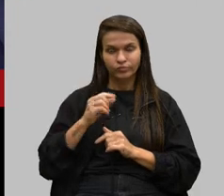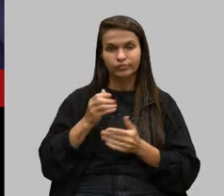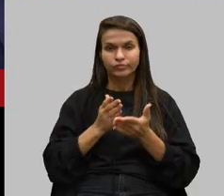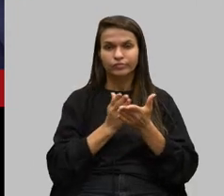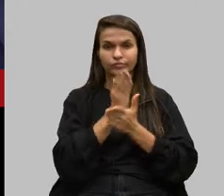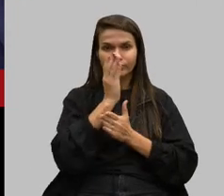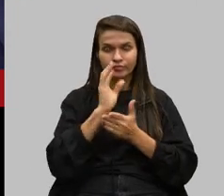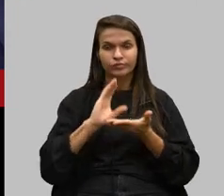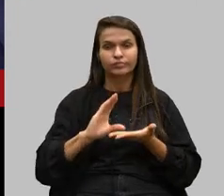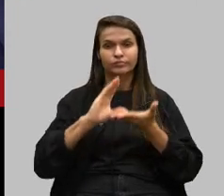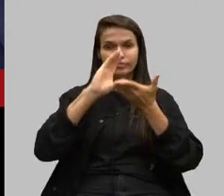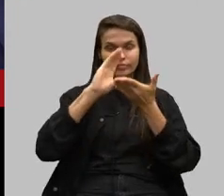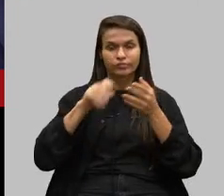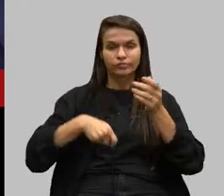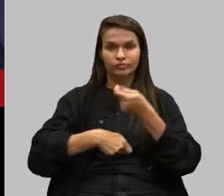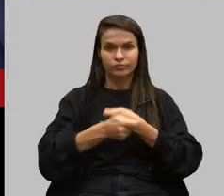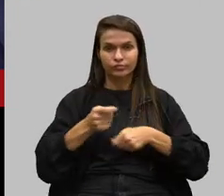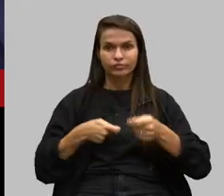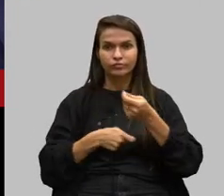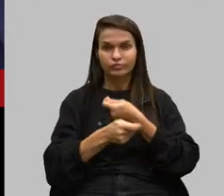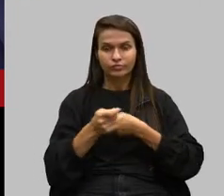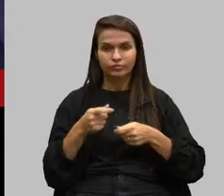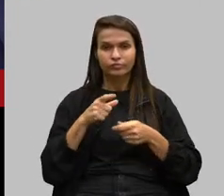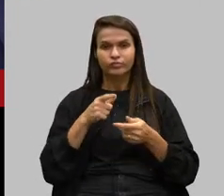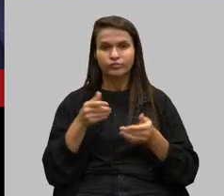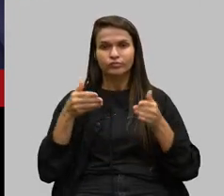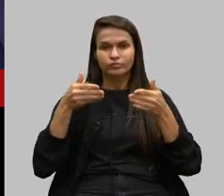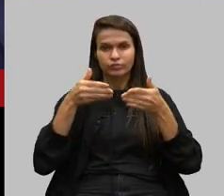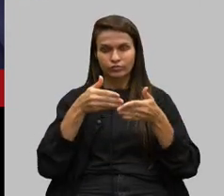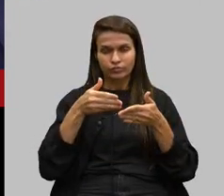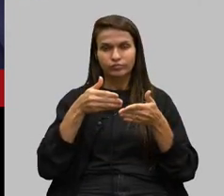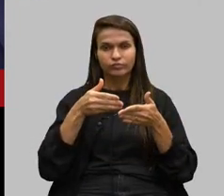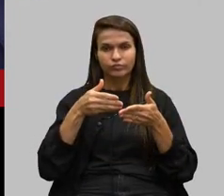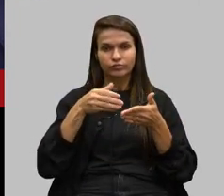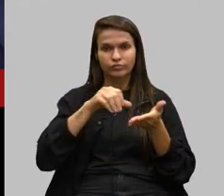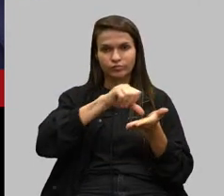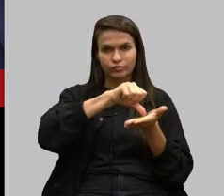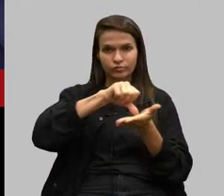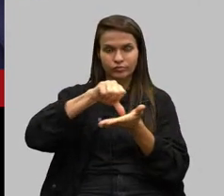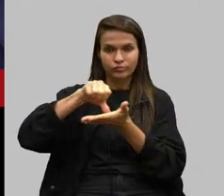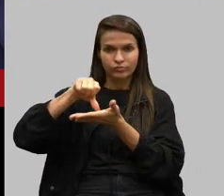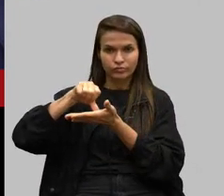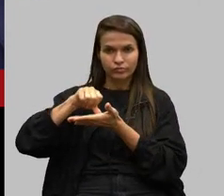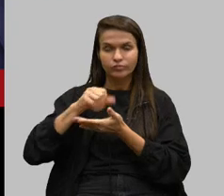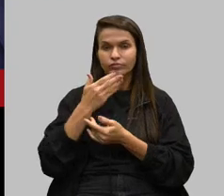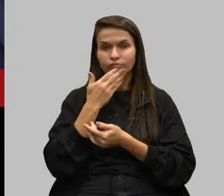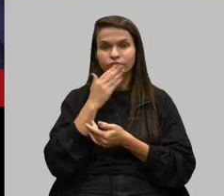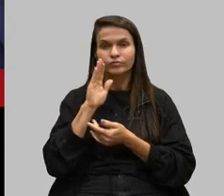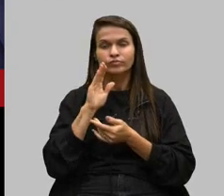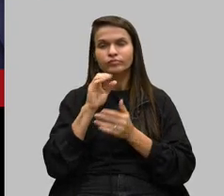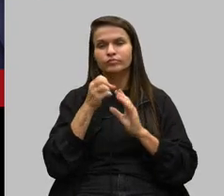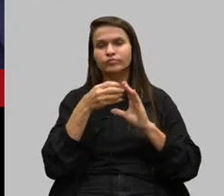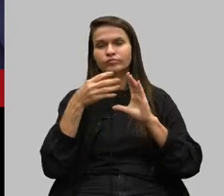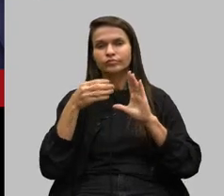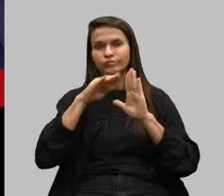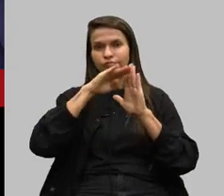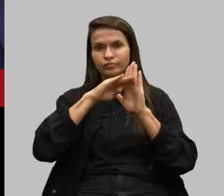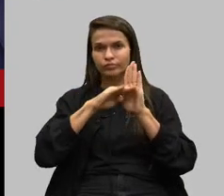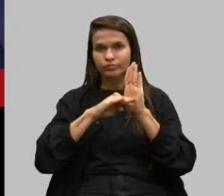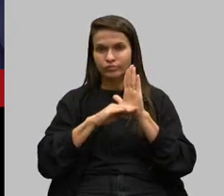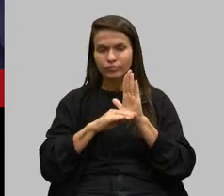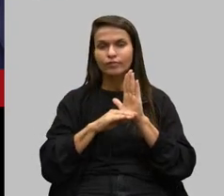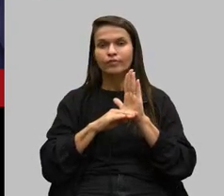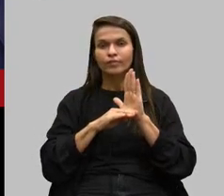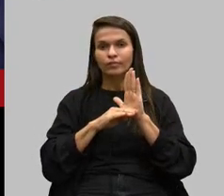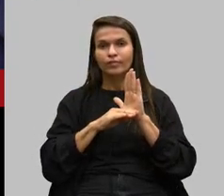pelo conselho de administração constitui nulidade eh qual é o critério a pergunta então seria Qual o